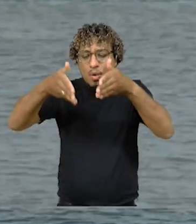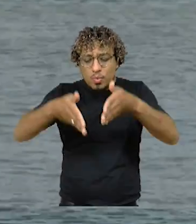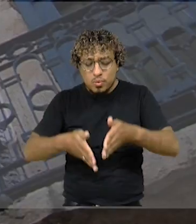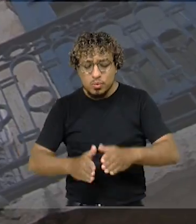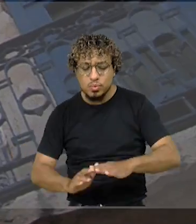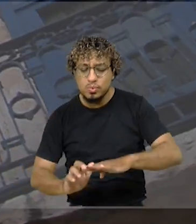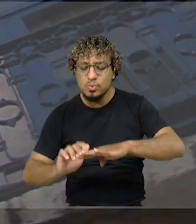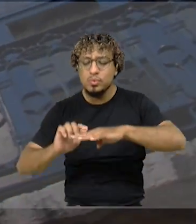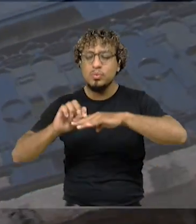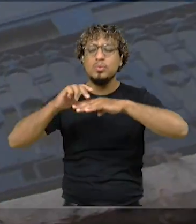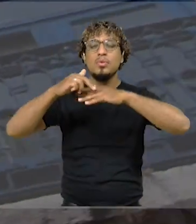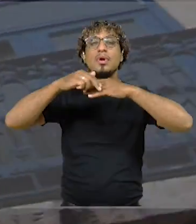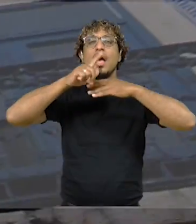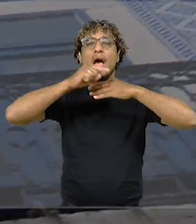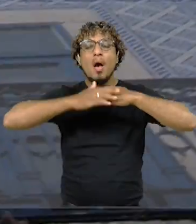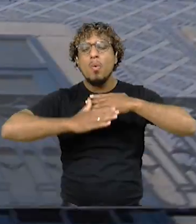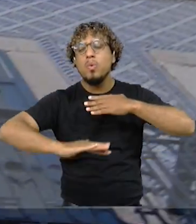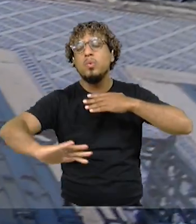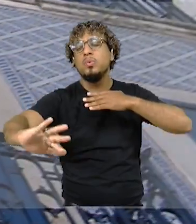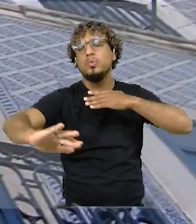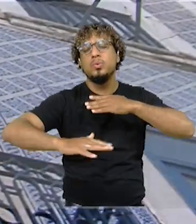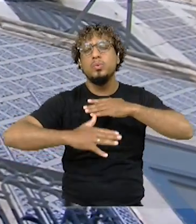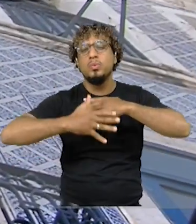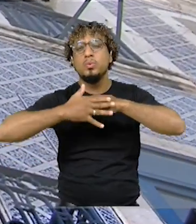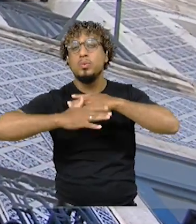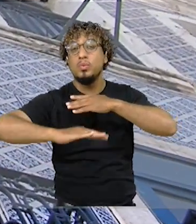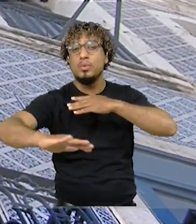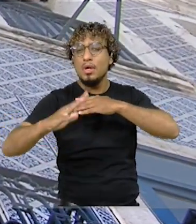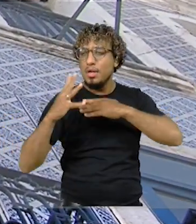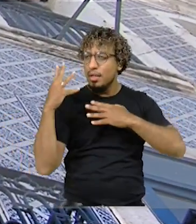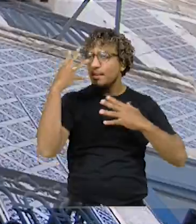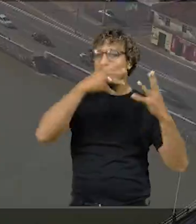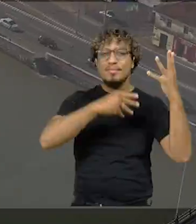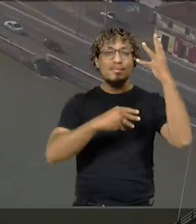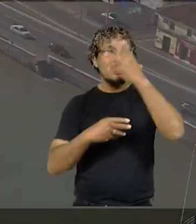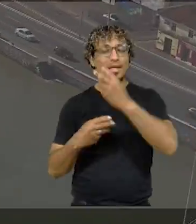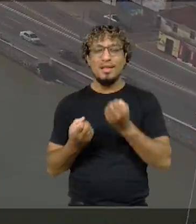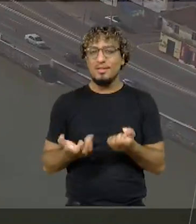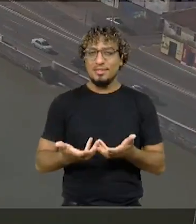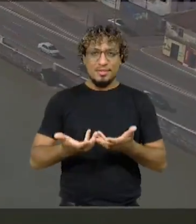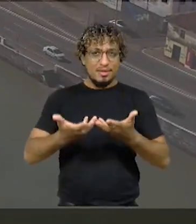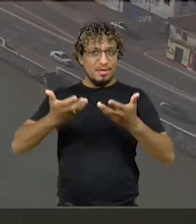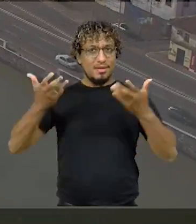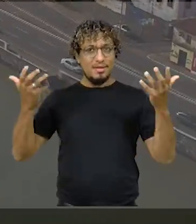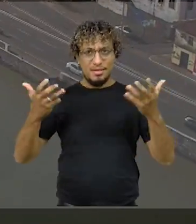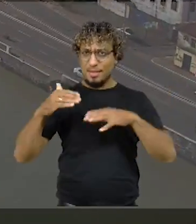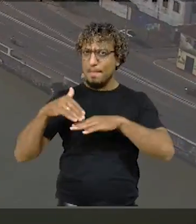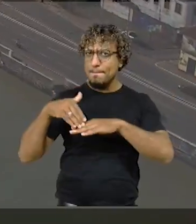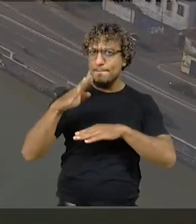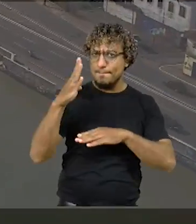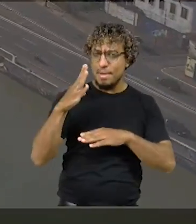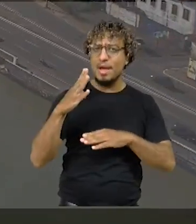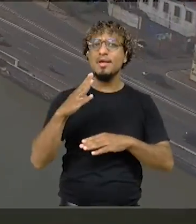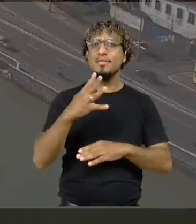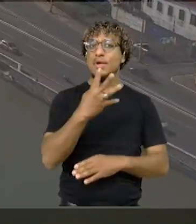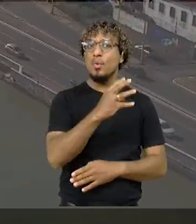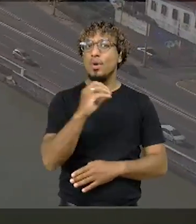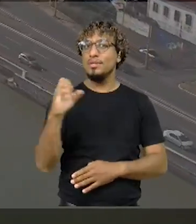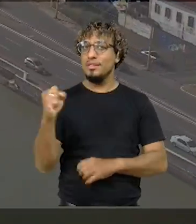da maré, em todo canto dessa cidade, a beleza transborda. Mais de 4 séculos de puro